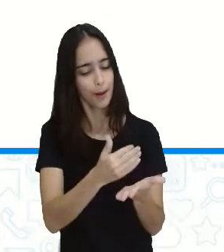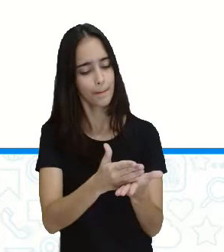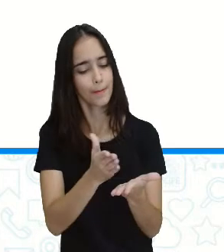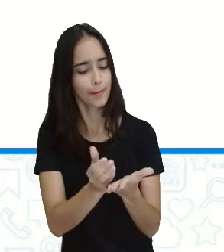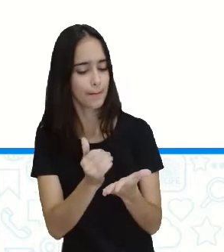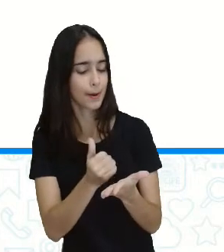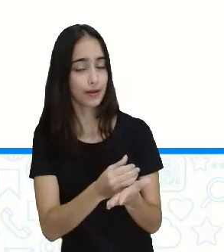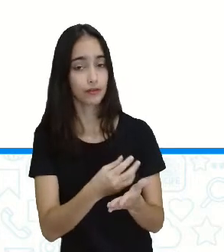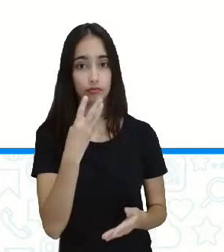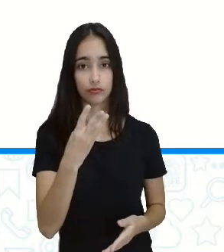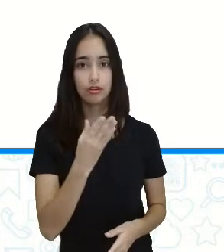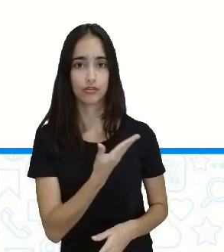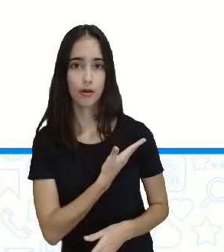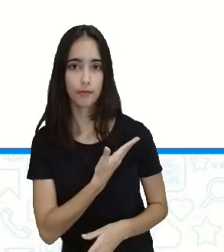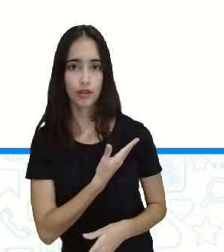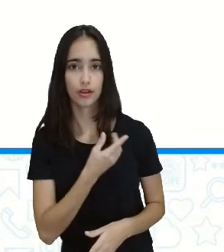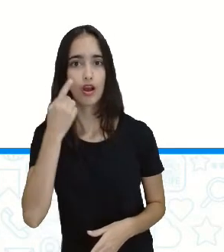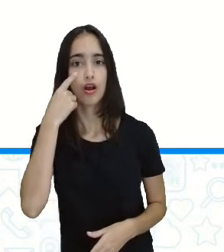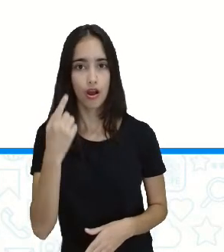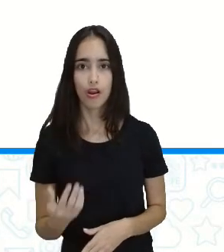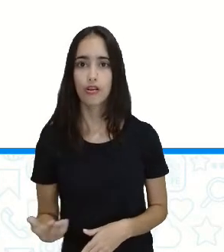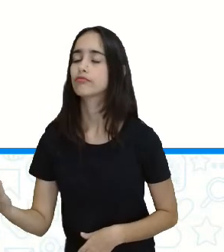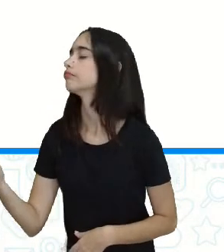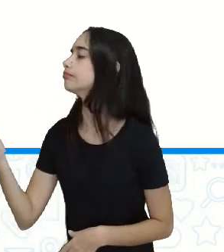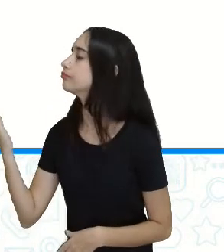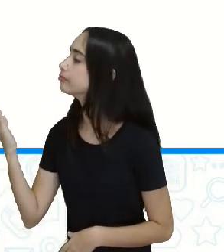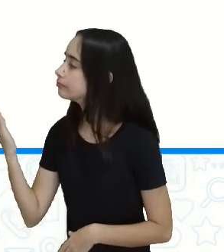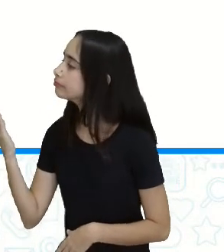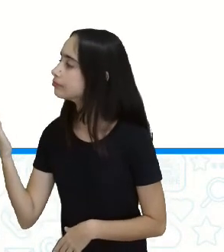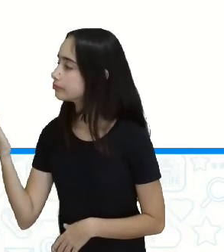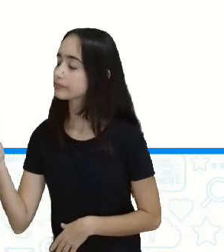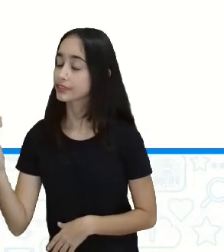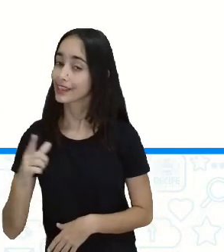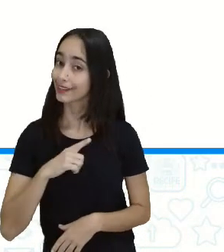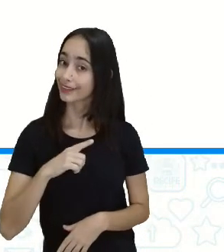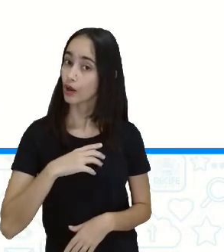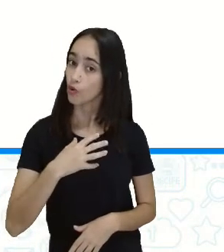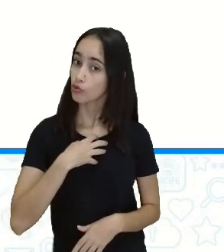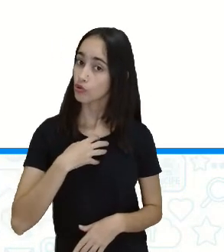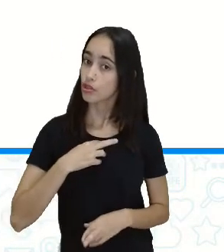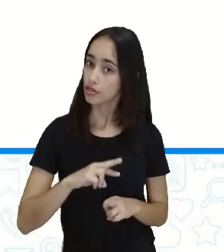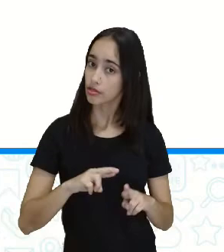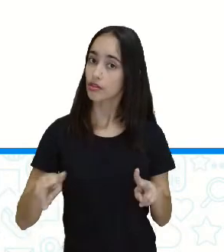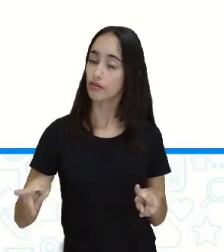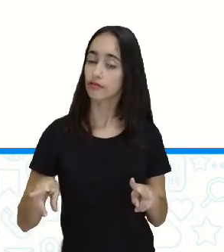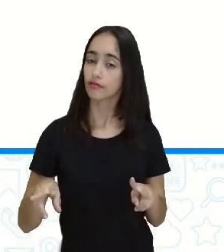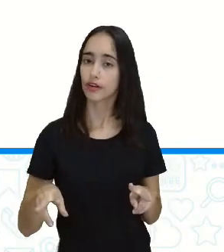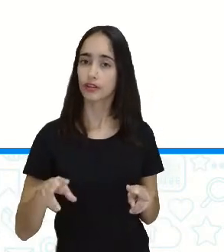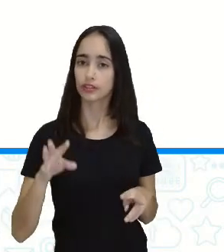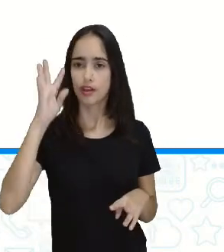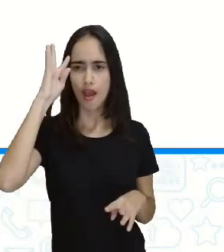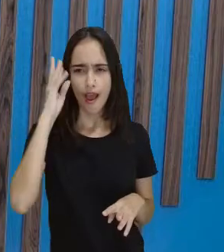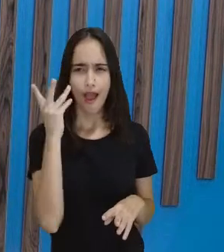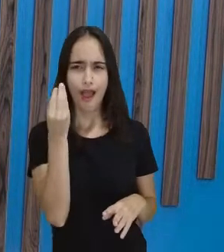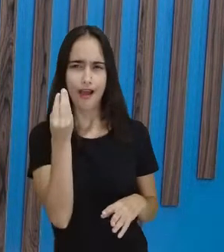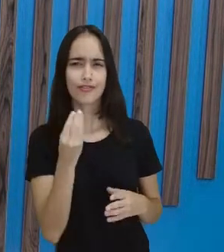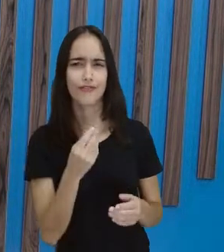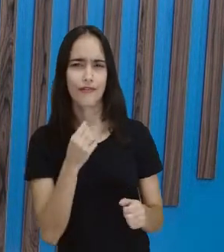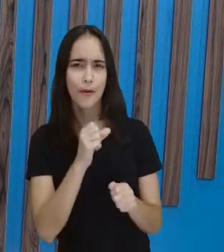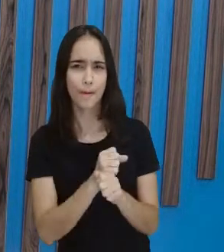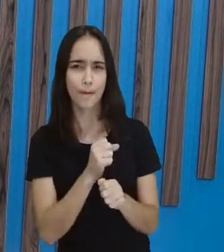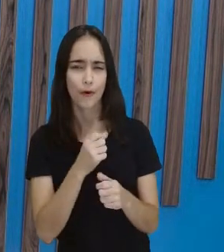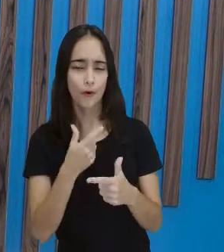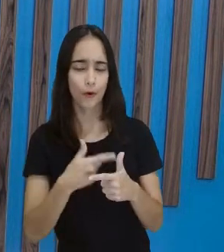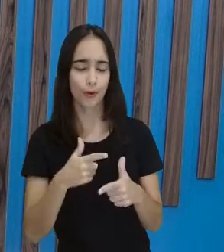trouxe aqui a forma também de resolver, né, utilizando aí o algoritmo da divisão, onde a gente tem o dividir